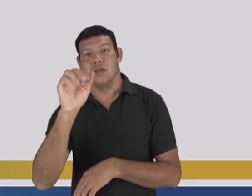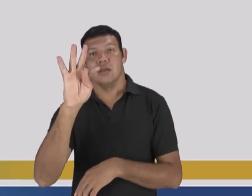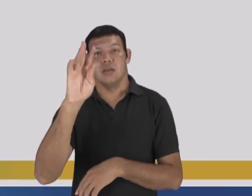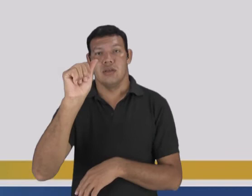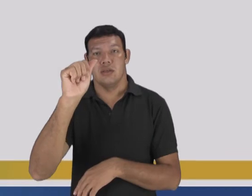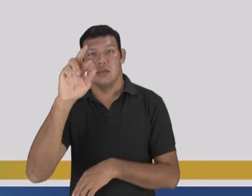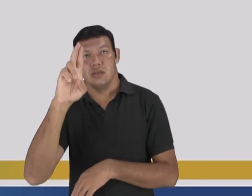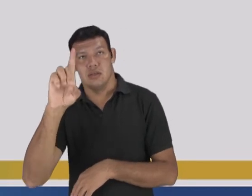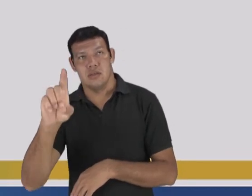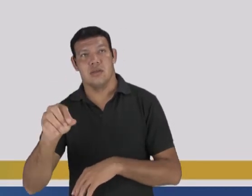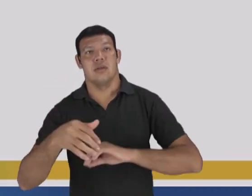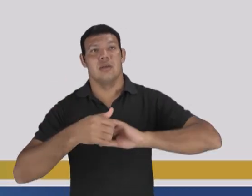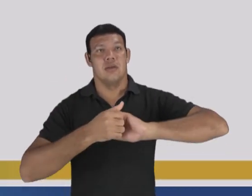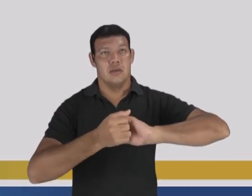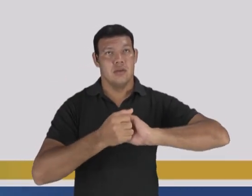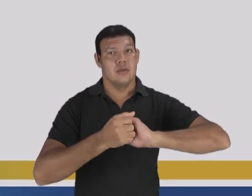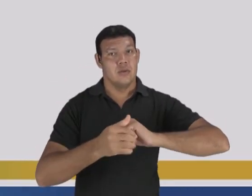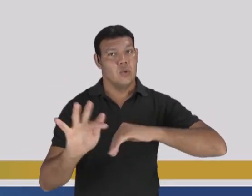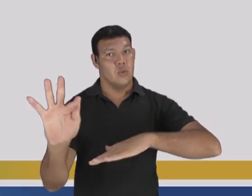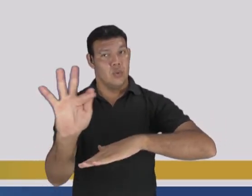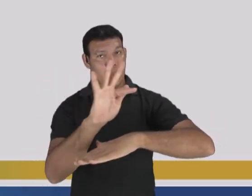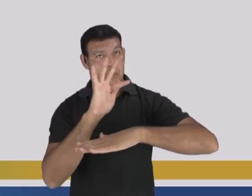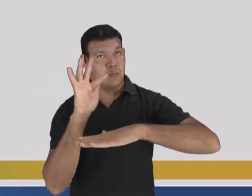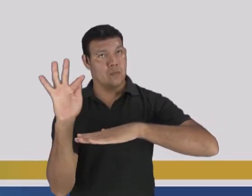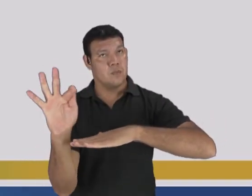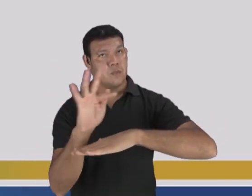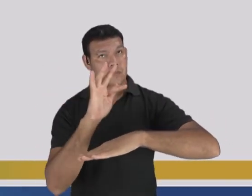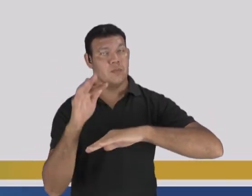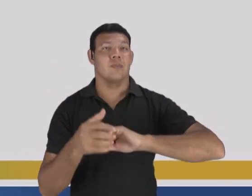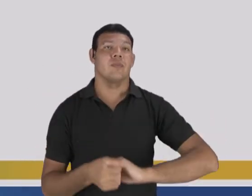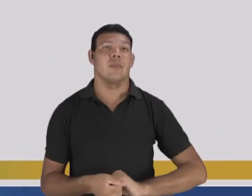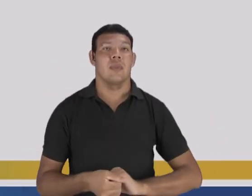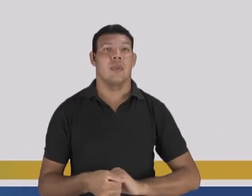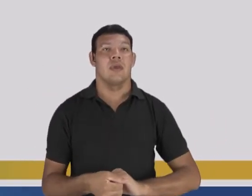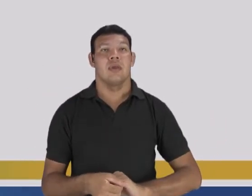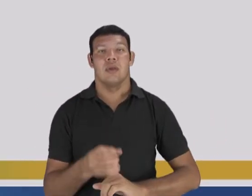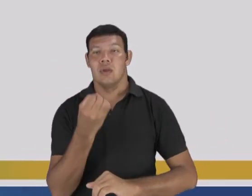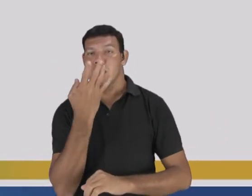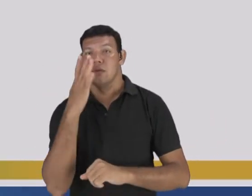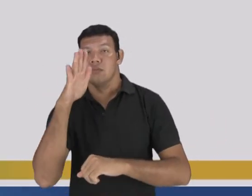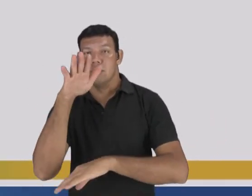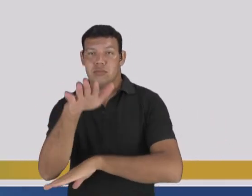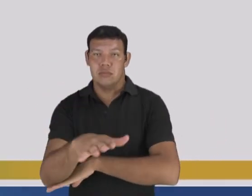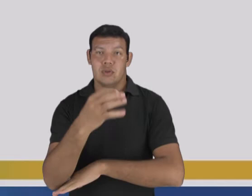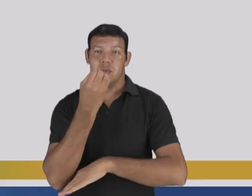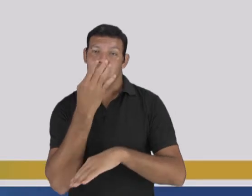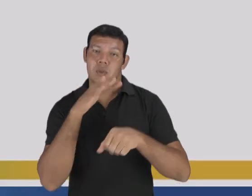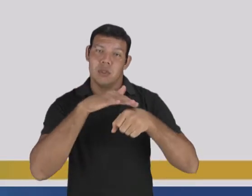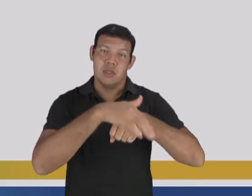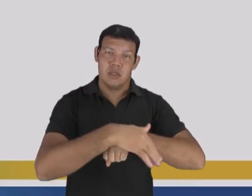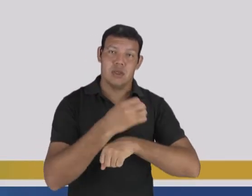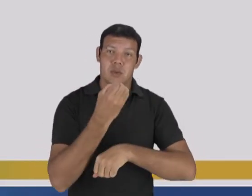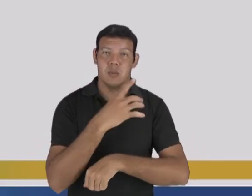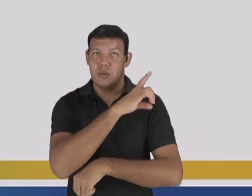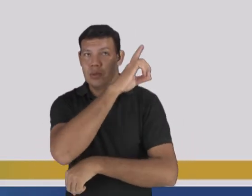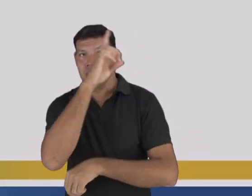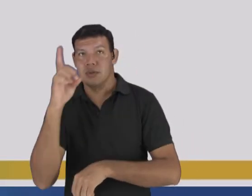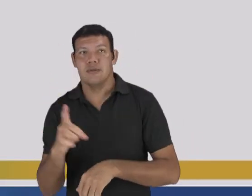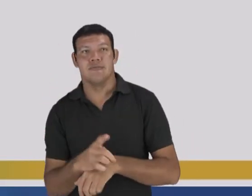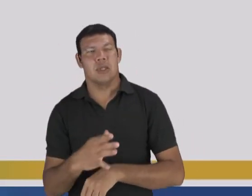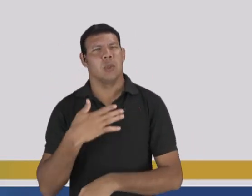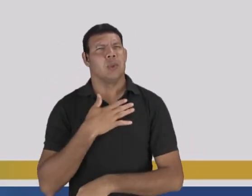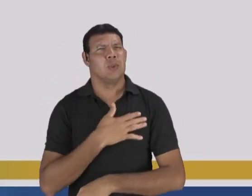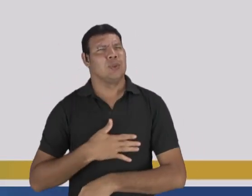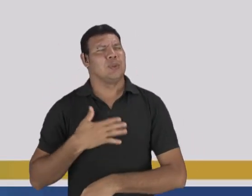E aí tá uns saludos formais, né? Que é aqueles mais formais. Buenas tardes, buenas noches, buenos dias. Que gusto